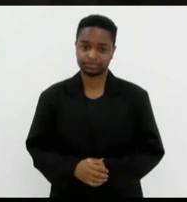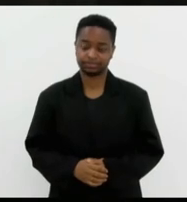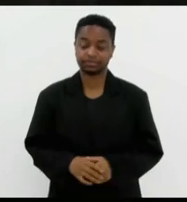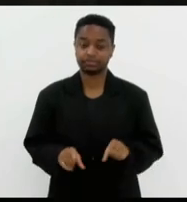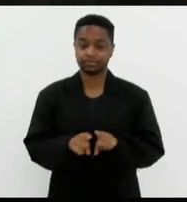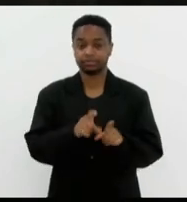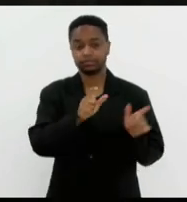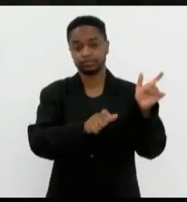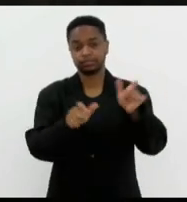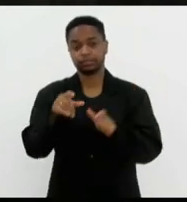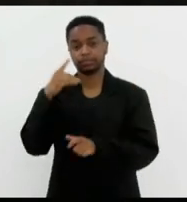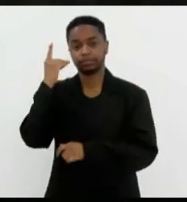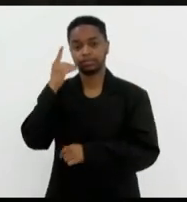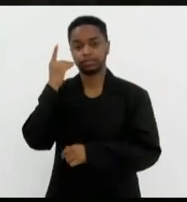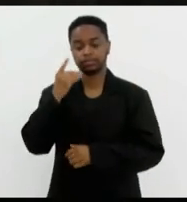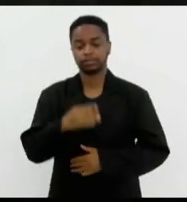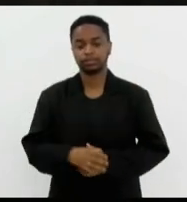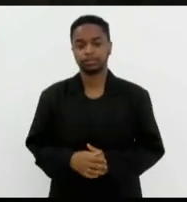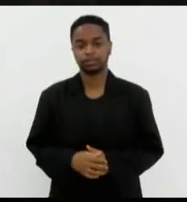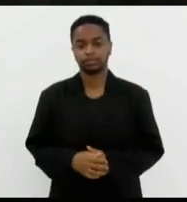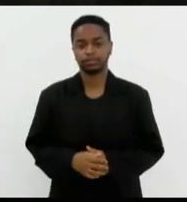senhoras e senhores deputados,